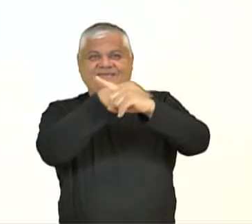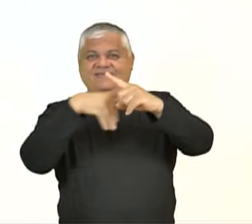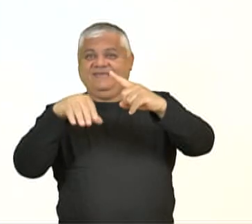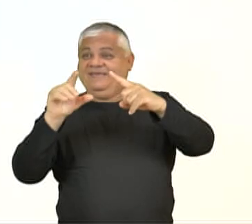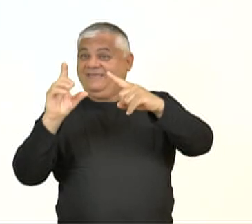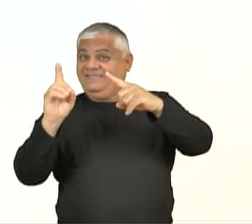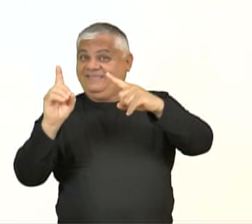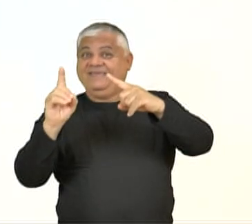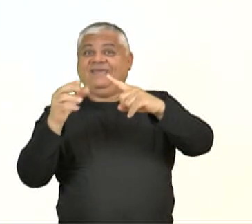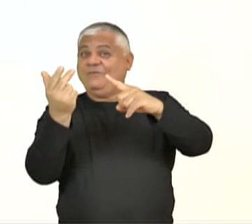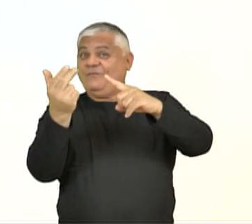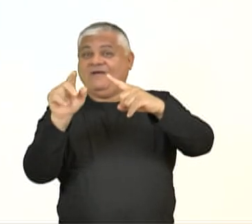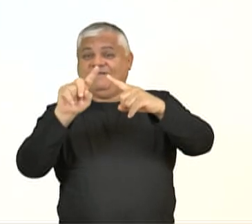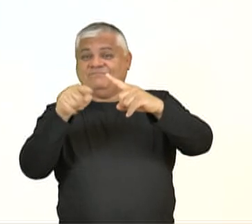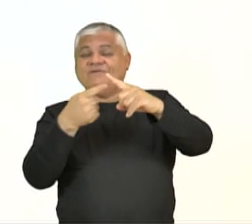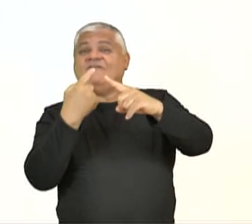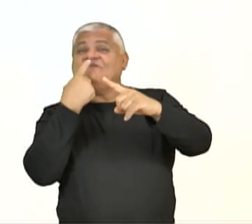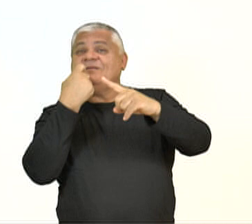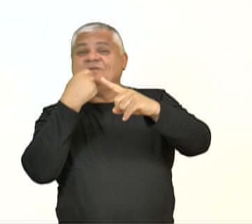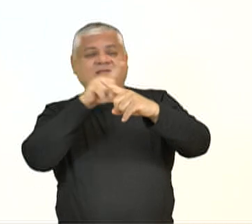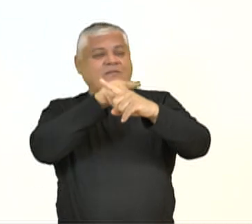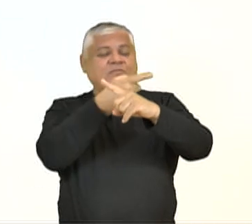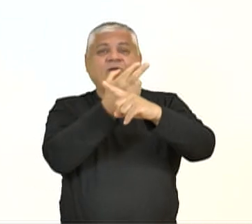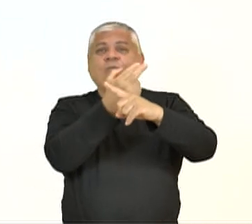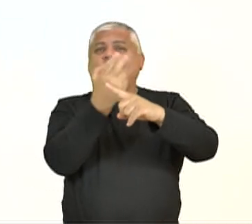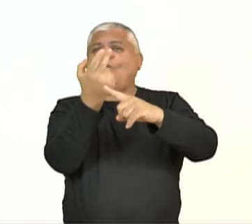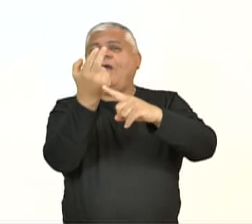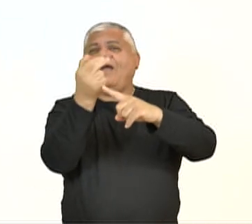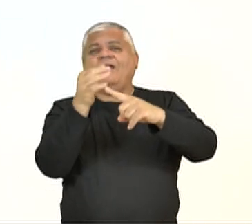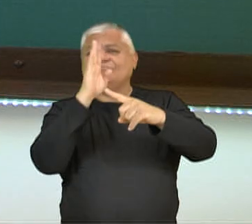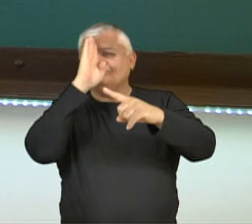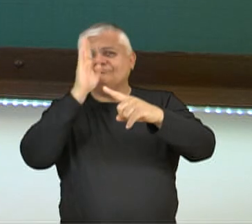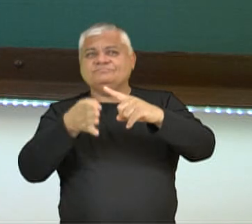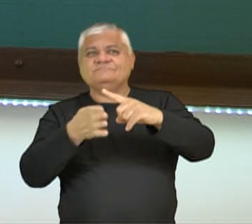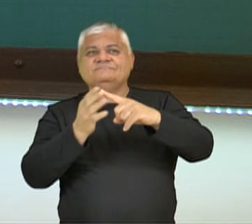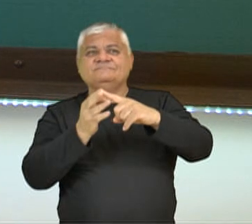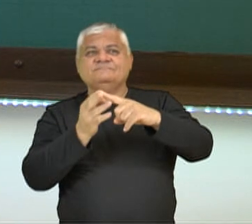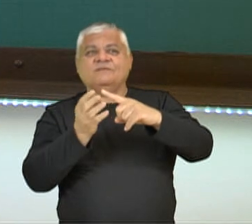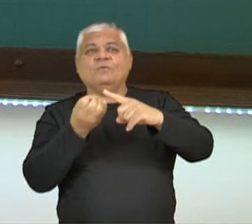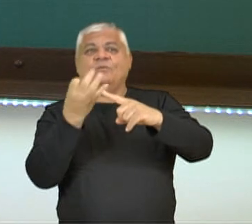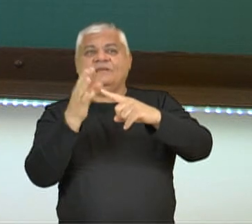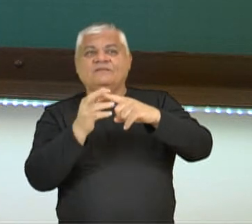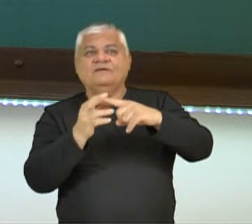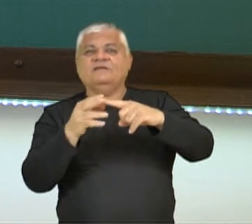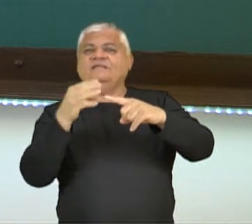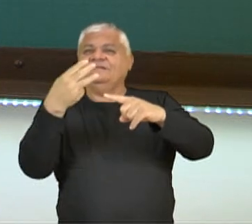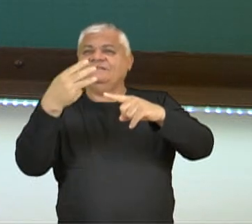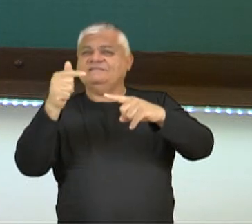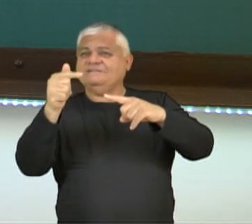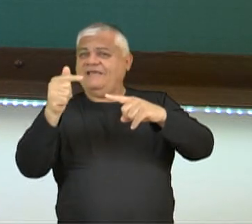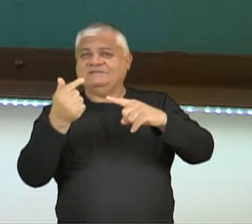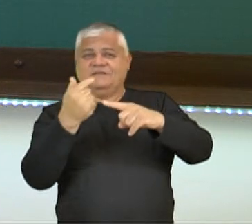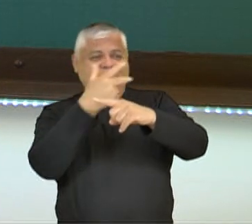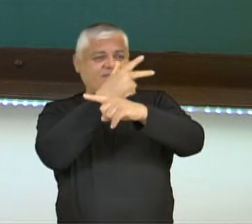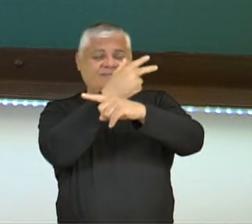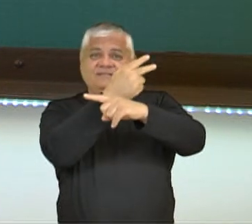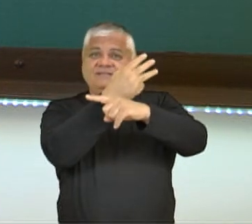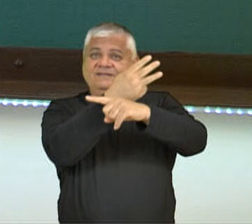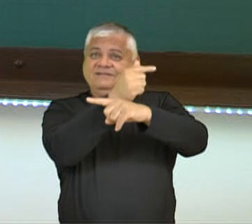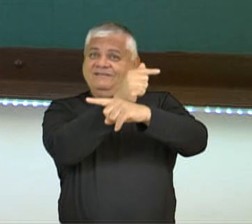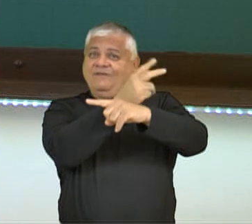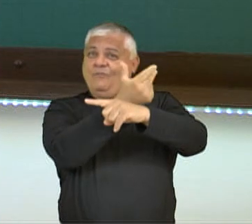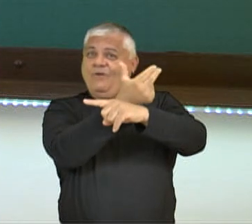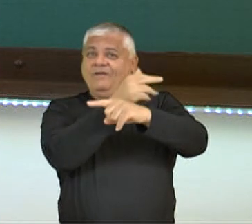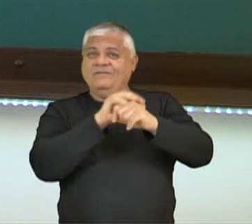ângulo vermelhinho do outro lado. Tem a mesma medida. Assim, diretaço, tá bom? Então, o C é 37 graus.